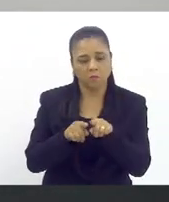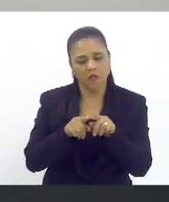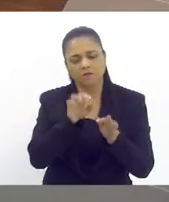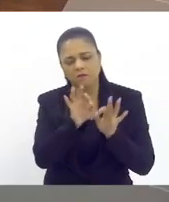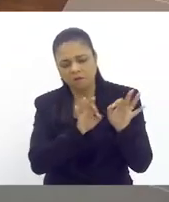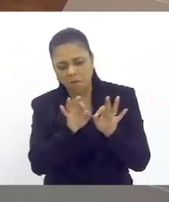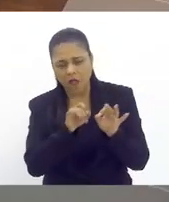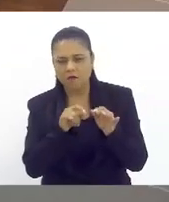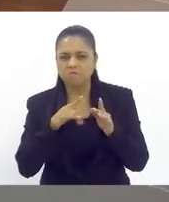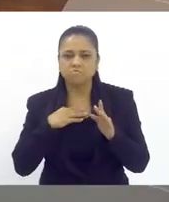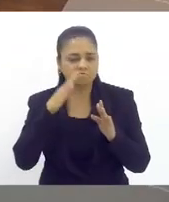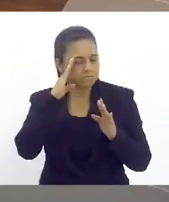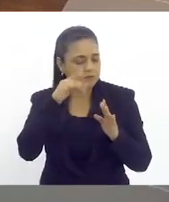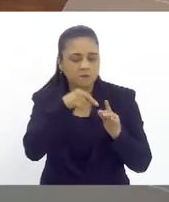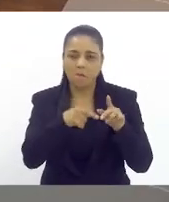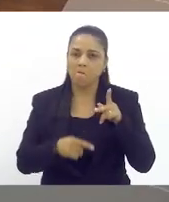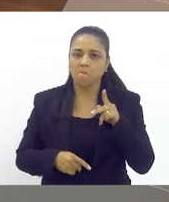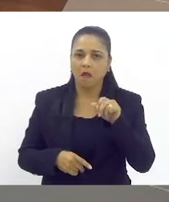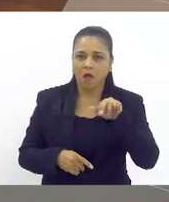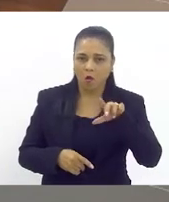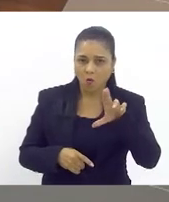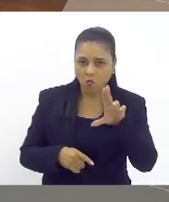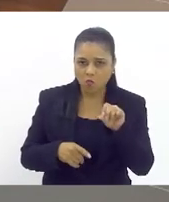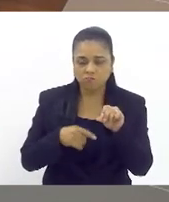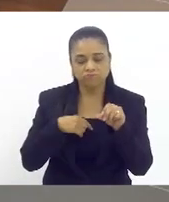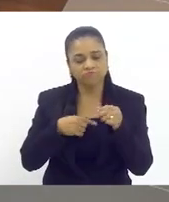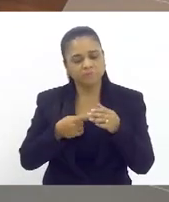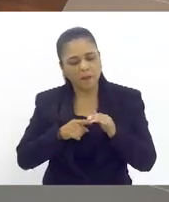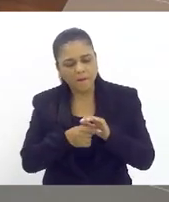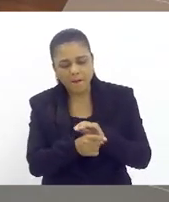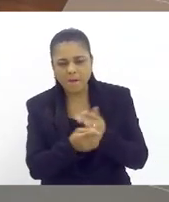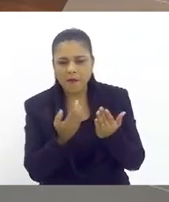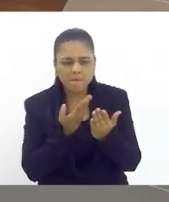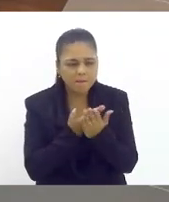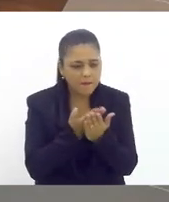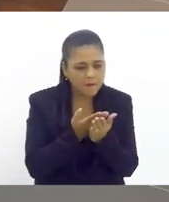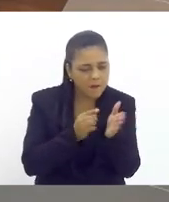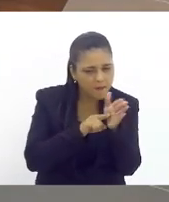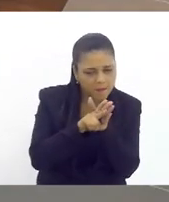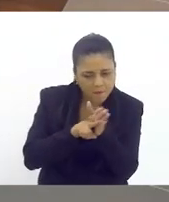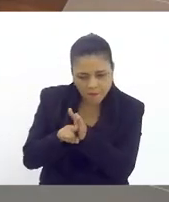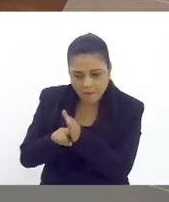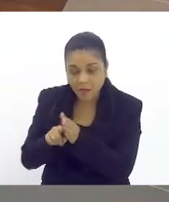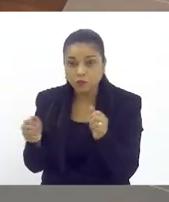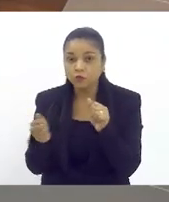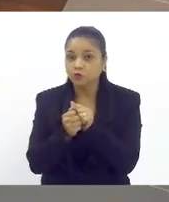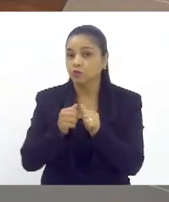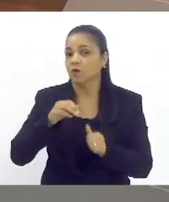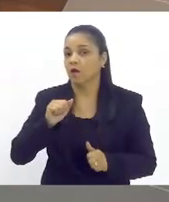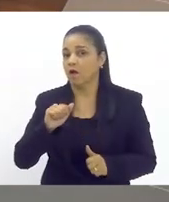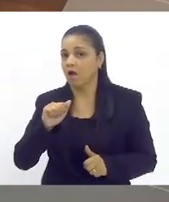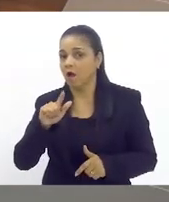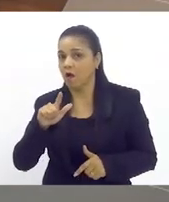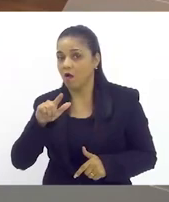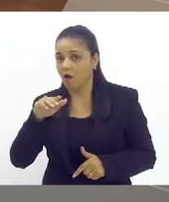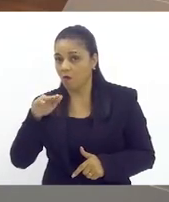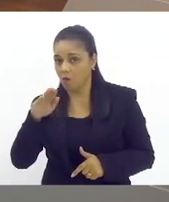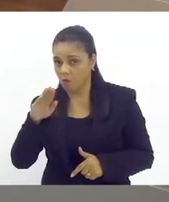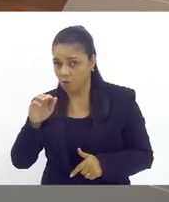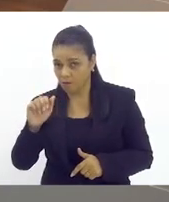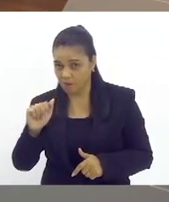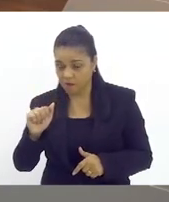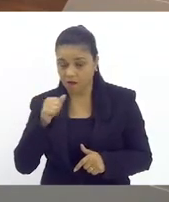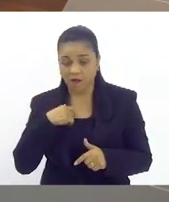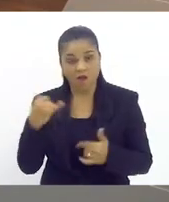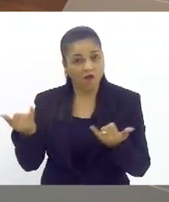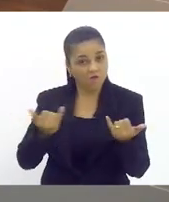fez um trabalho mais aprofundado ponto por ponto junto com a Alba a informação que eu tenho não